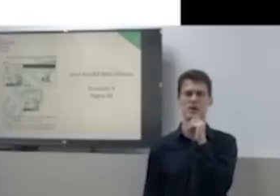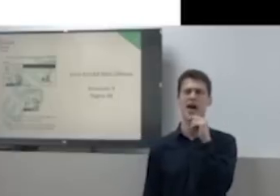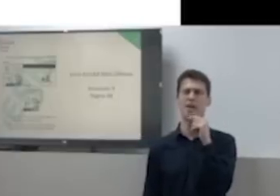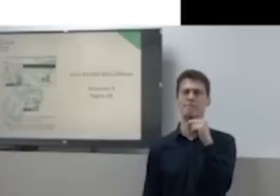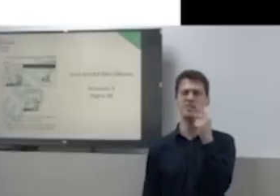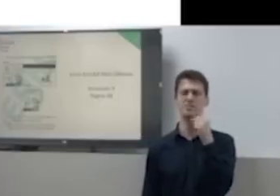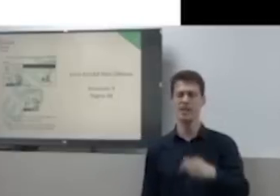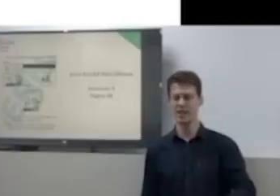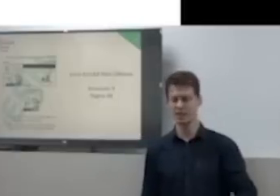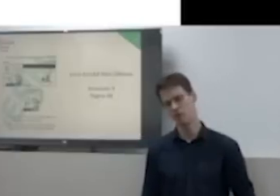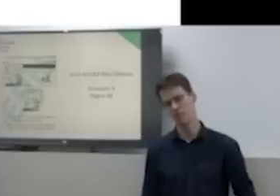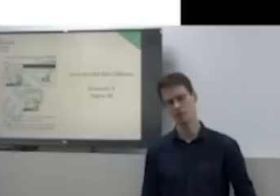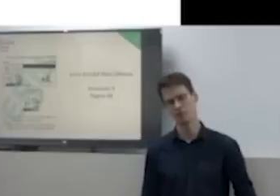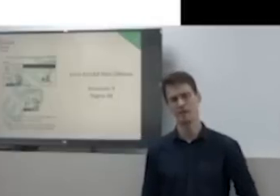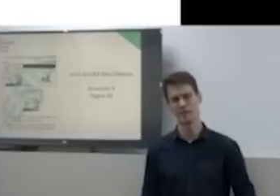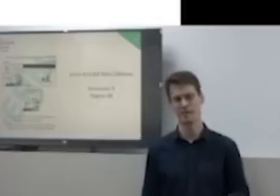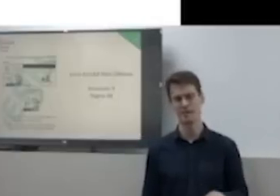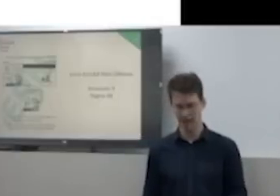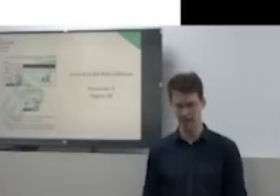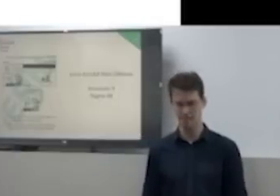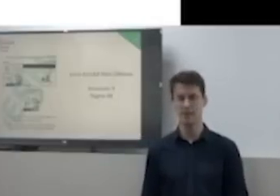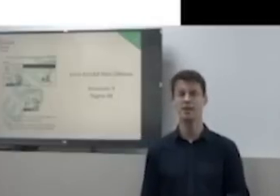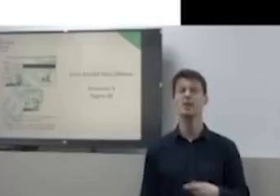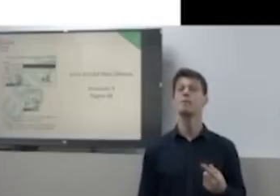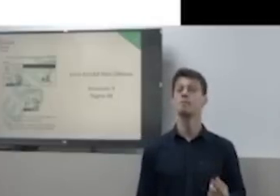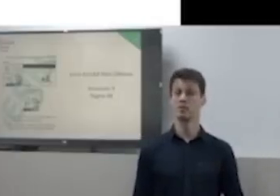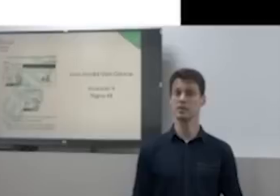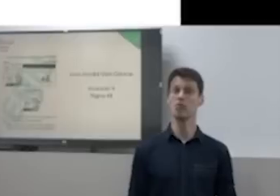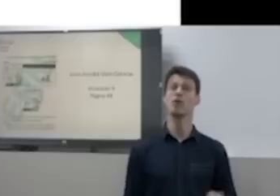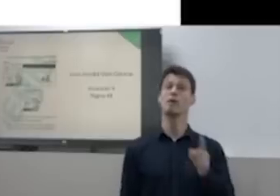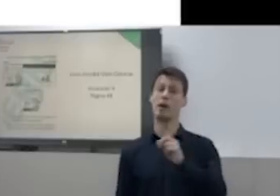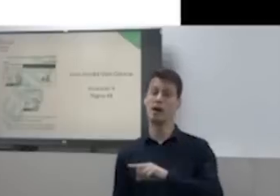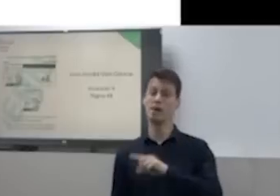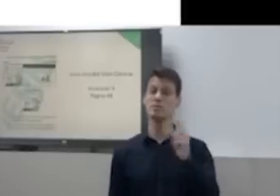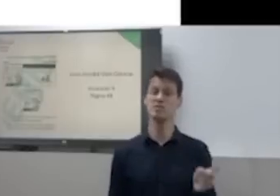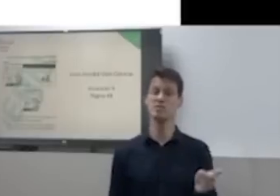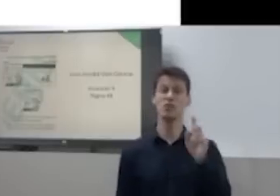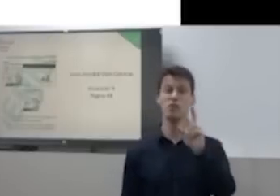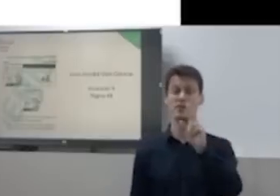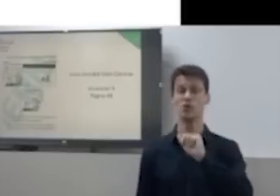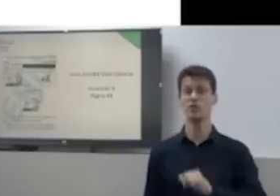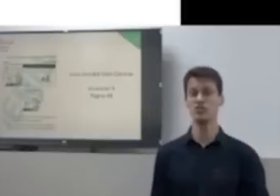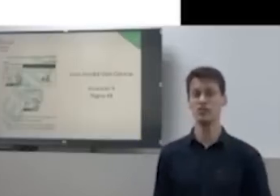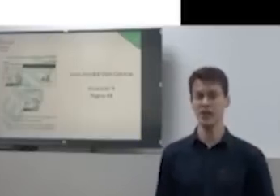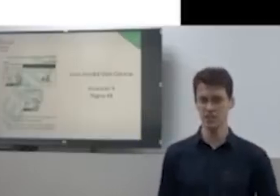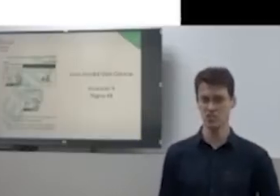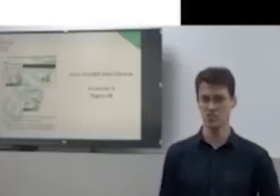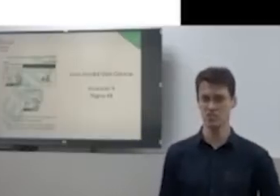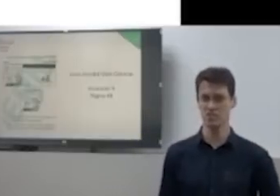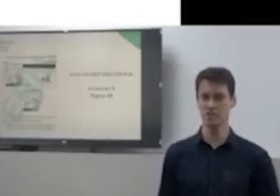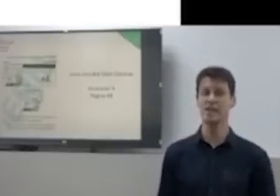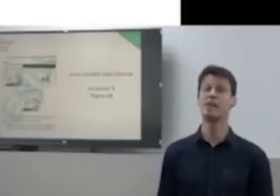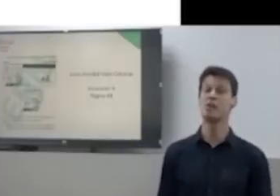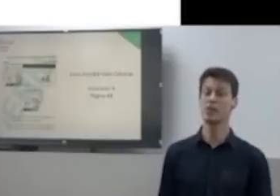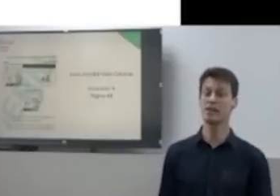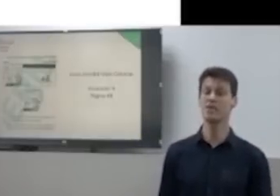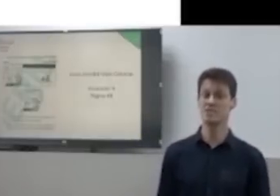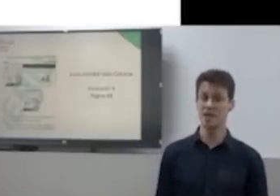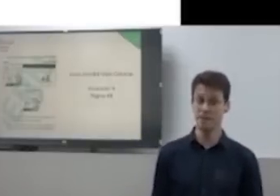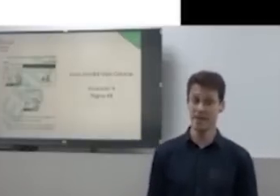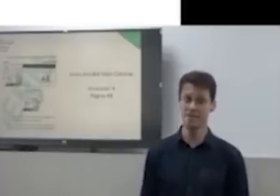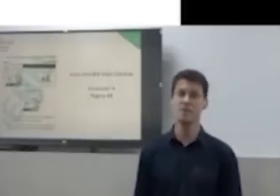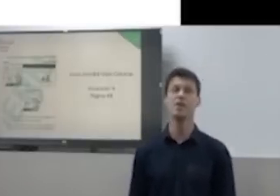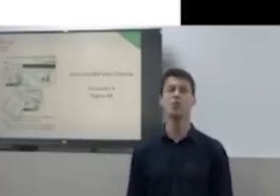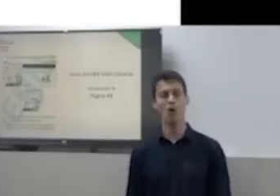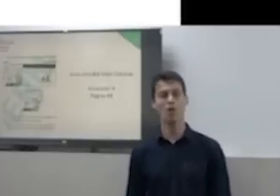mesma visão, a mesma ideia do formato do planeta Terra? Então, ambos têm opiniões diferentes.